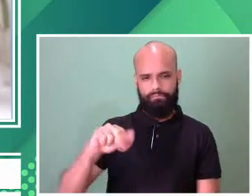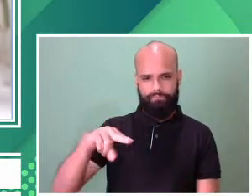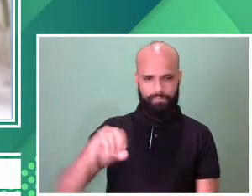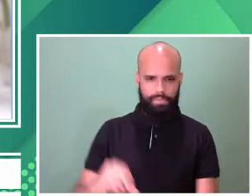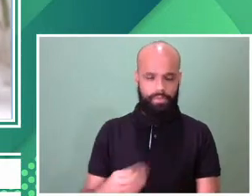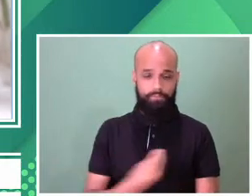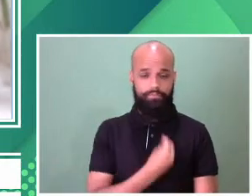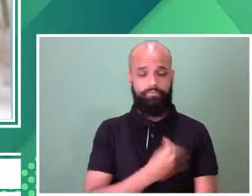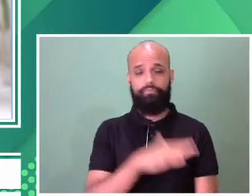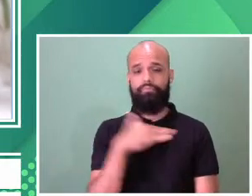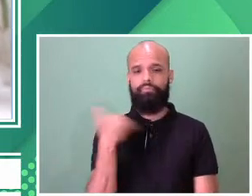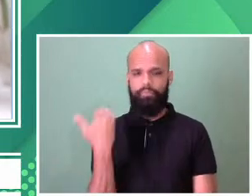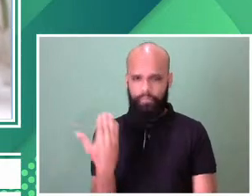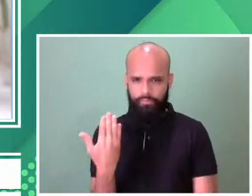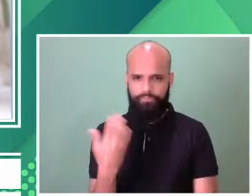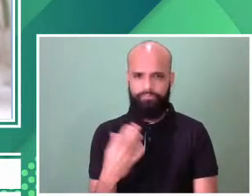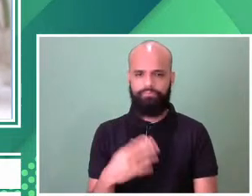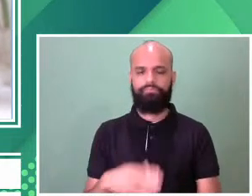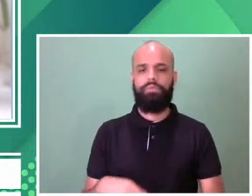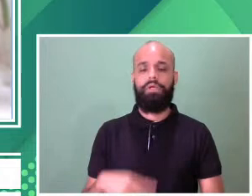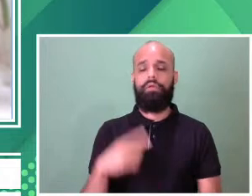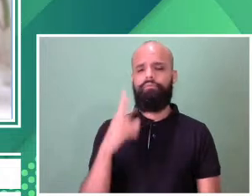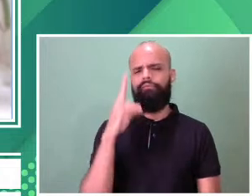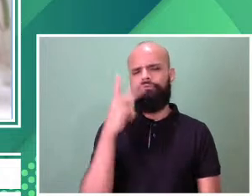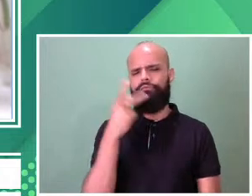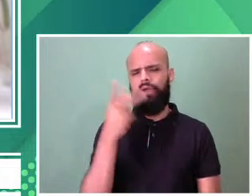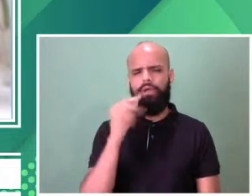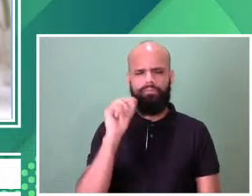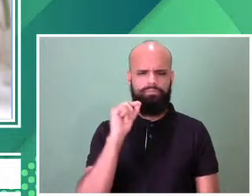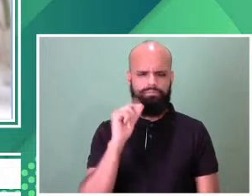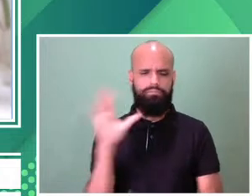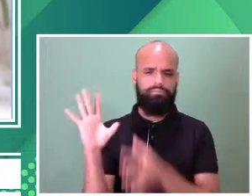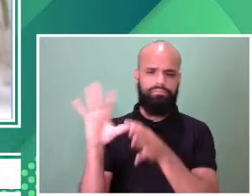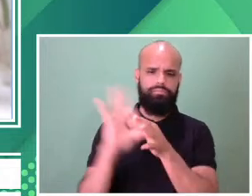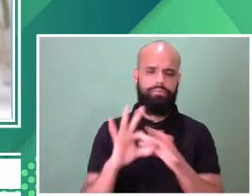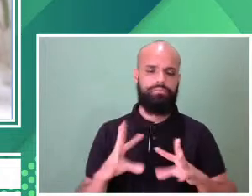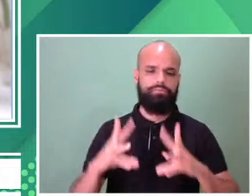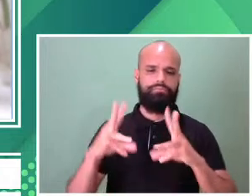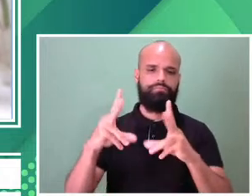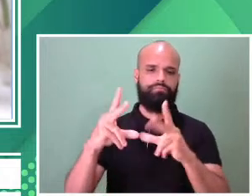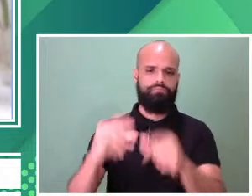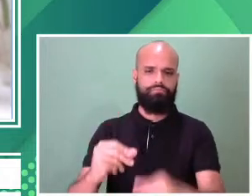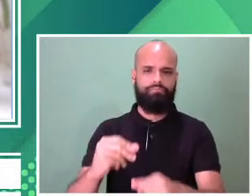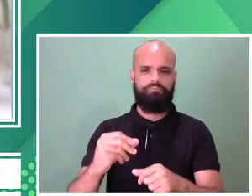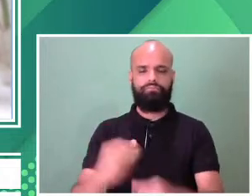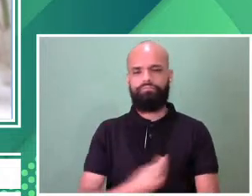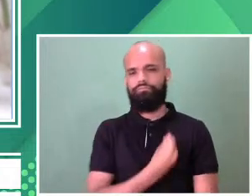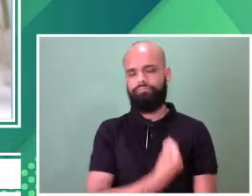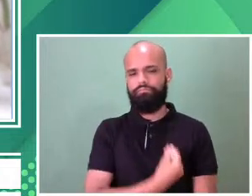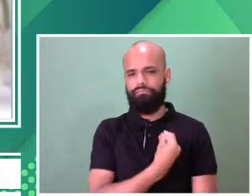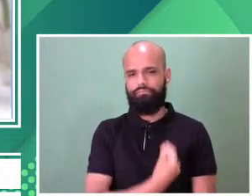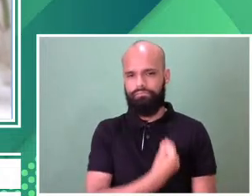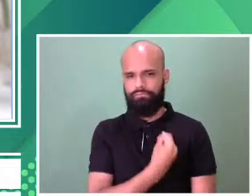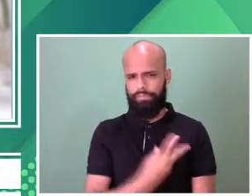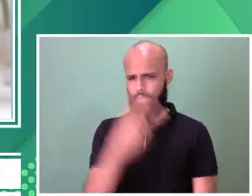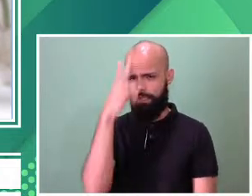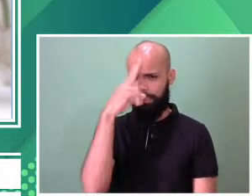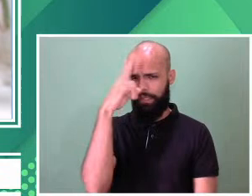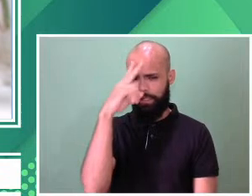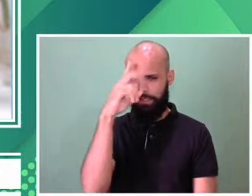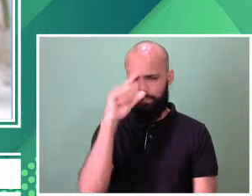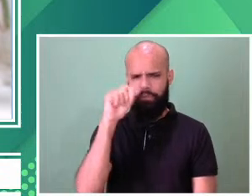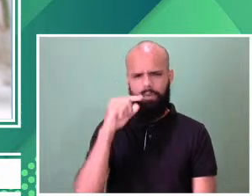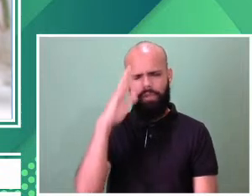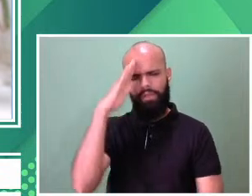Rinpoche, ele relembra essa ligação entre todos os seres viventes. Ele nos relembra que essa convicção